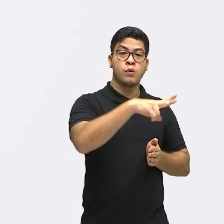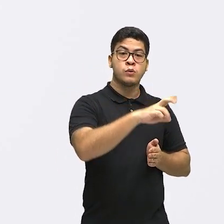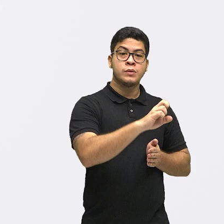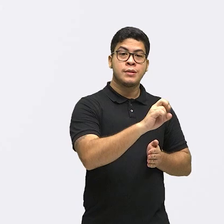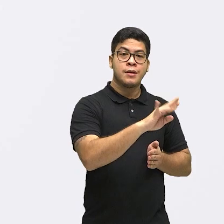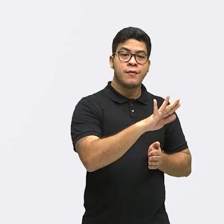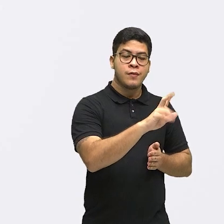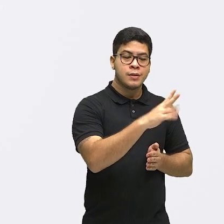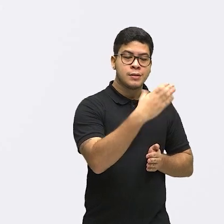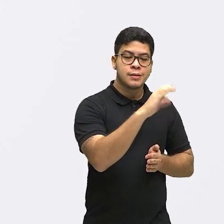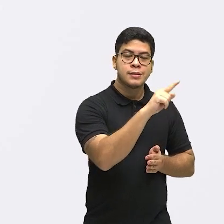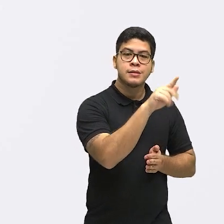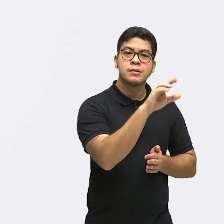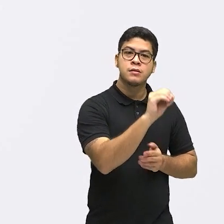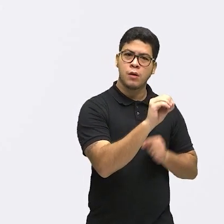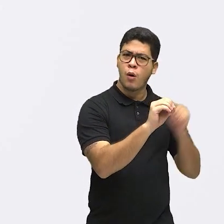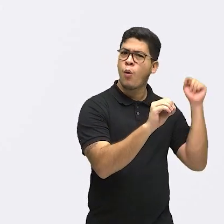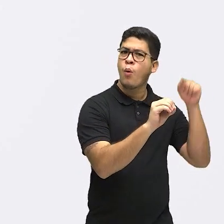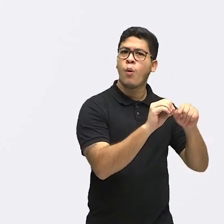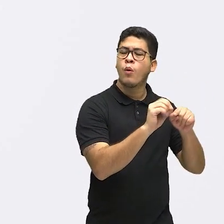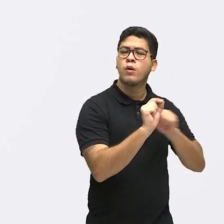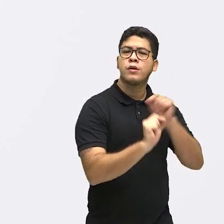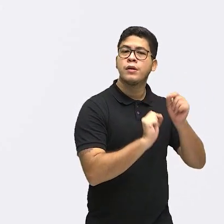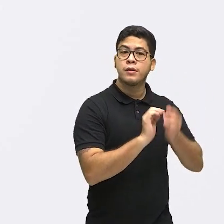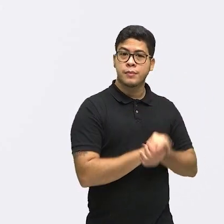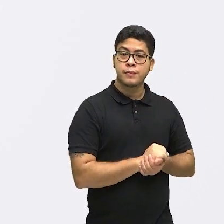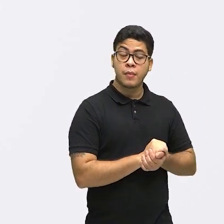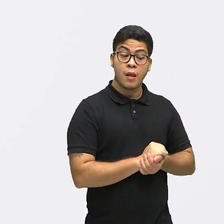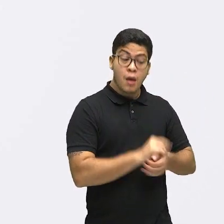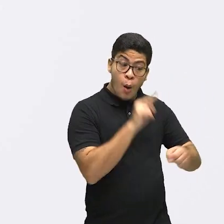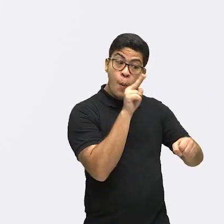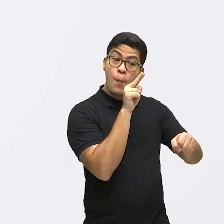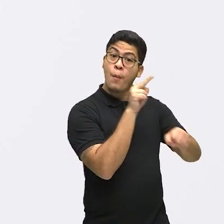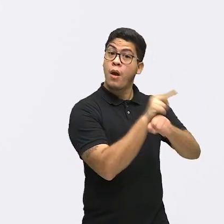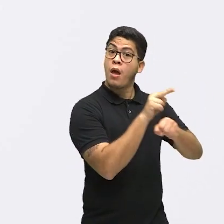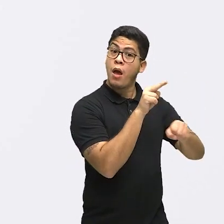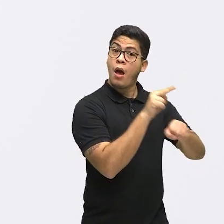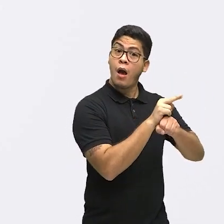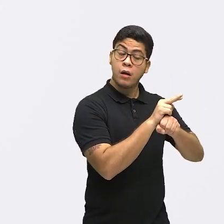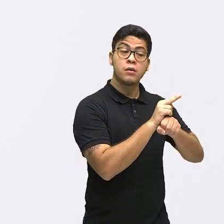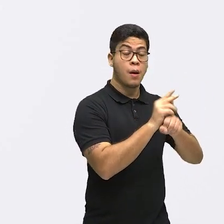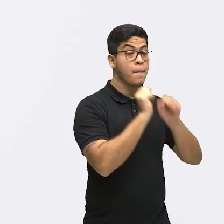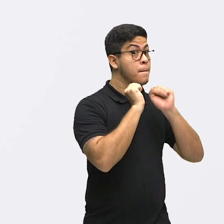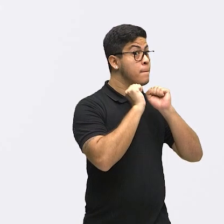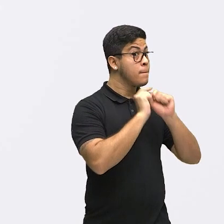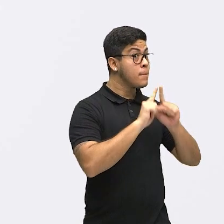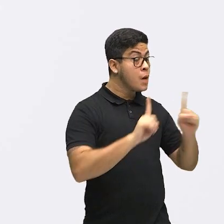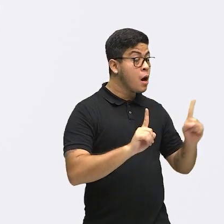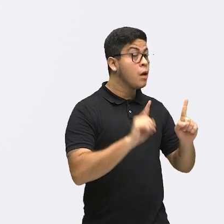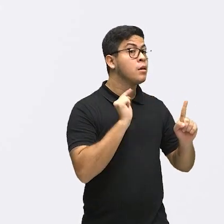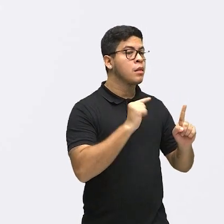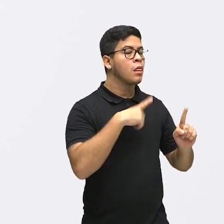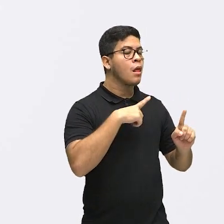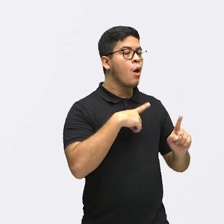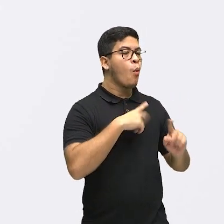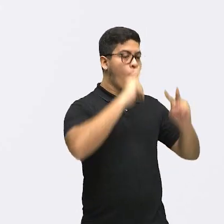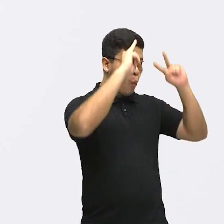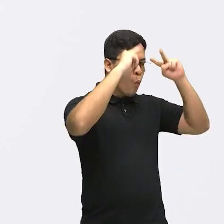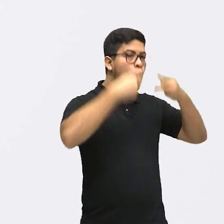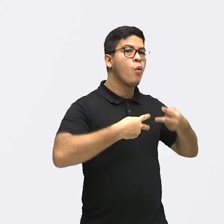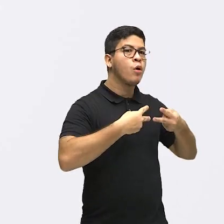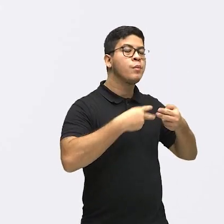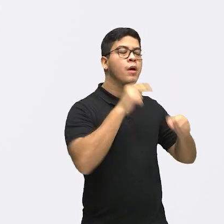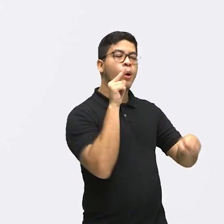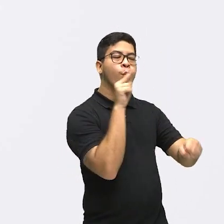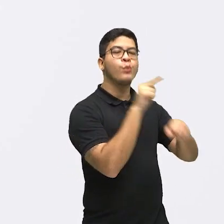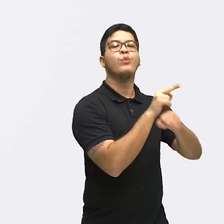a conservação ambiental, espaços que são de conservação ambiental, que é o quê? É uma proteção da